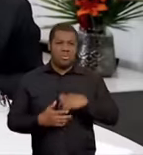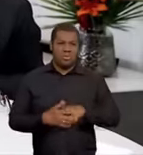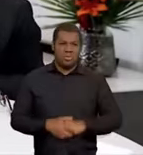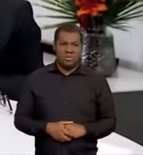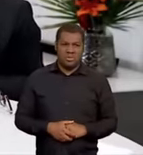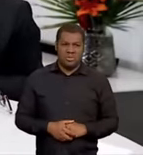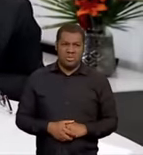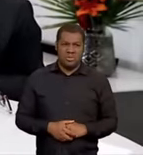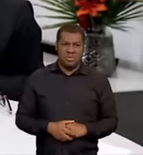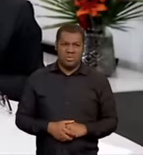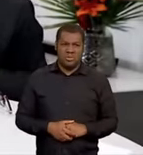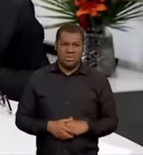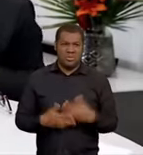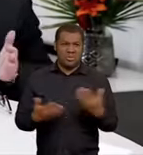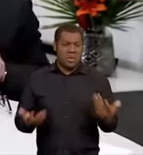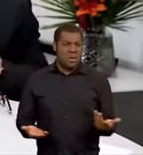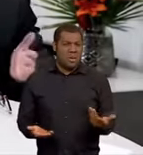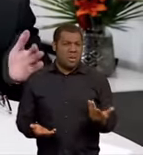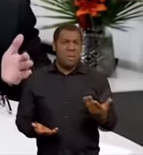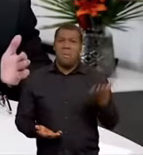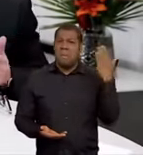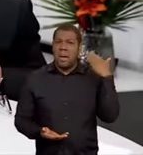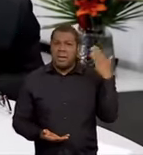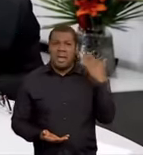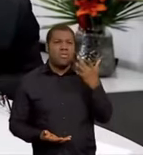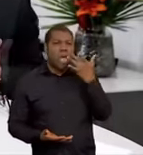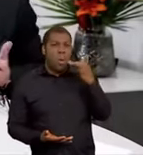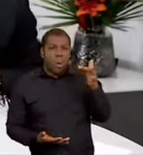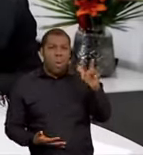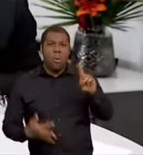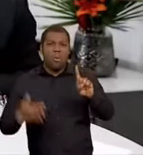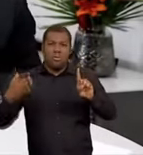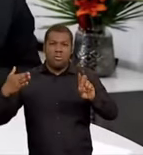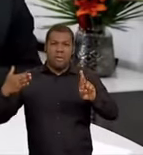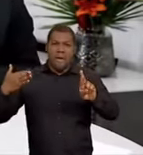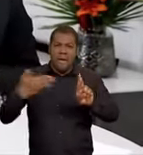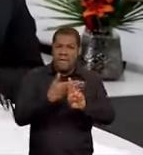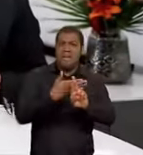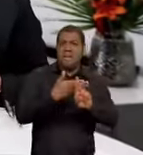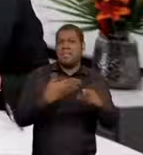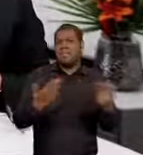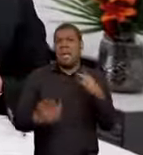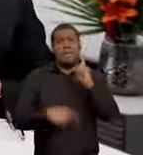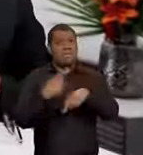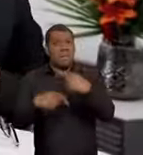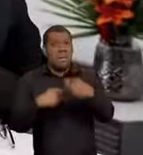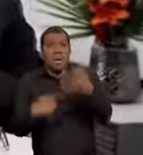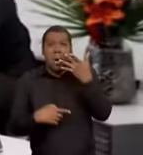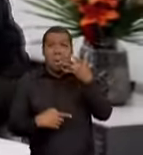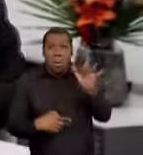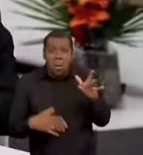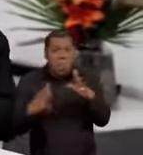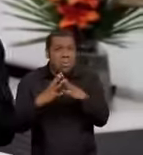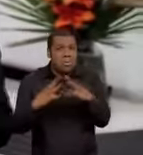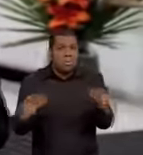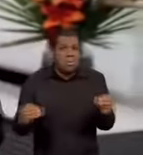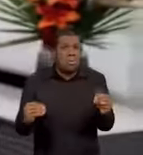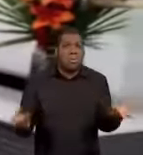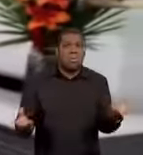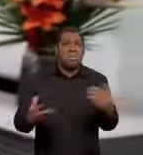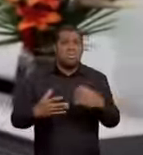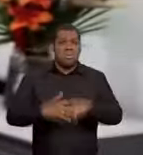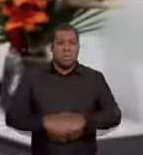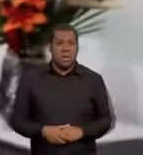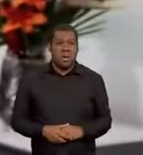moeda referência. Ninguém discutiu. Simplesmente tiraram. Tiraram. Então, o que nós queremos é o seguinte. Tem país